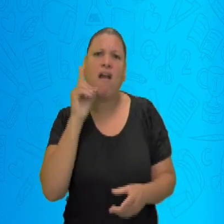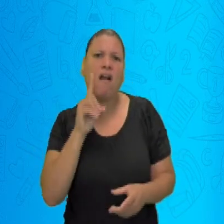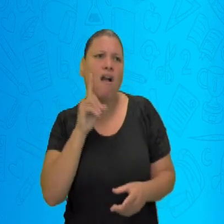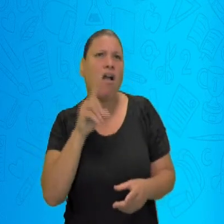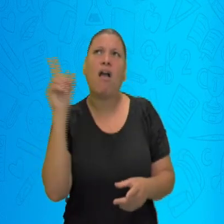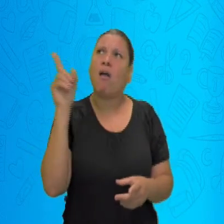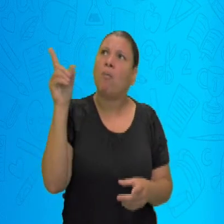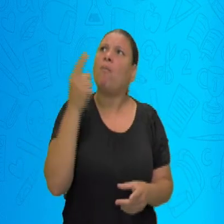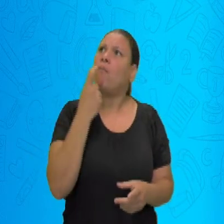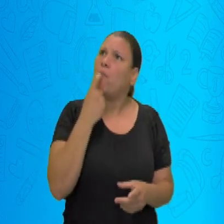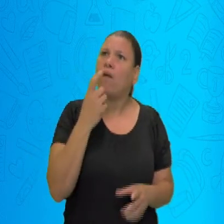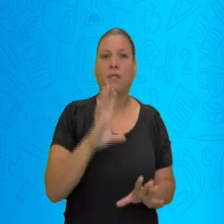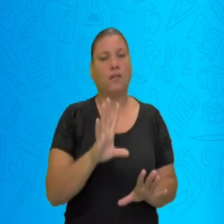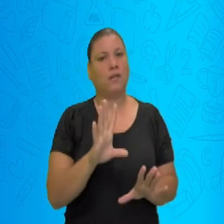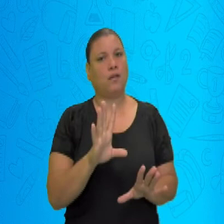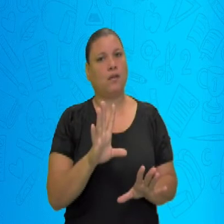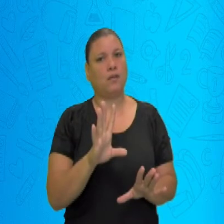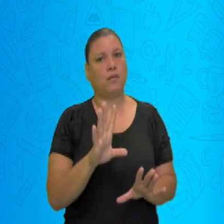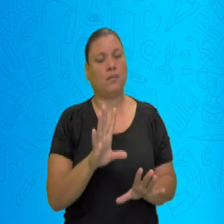de exploração.